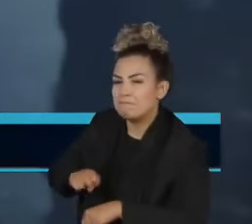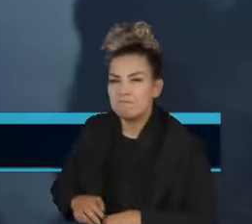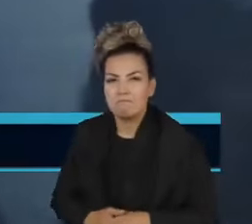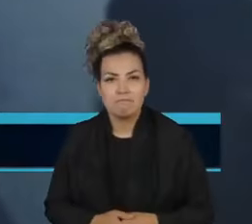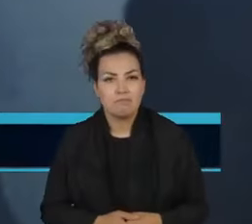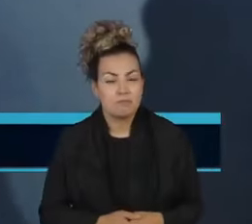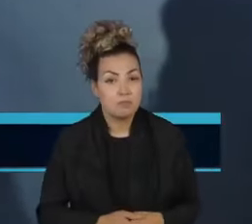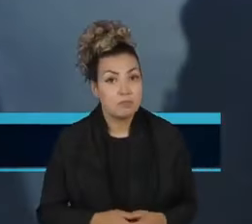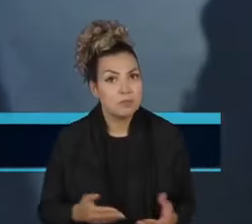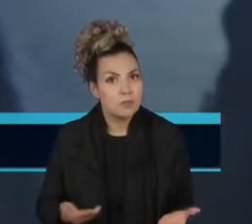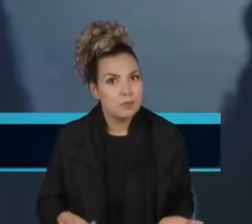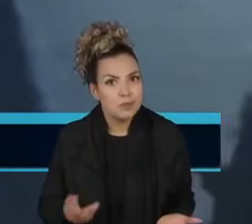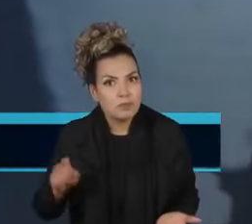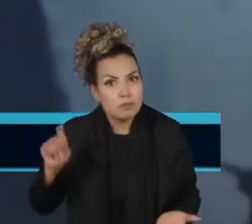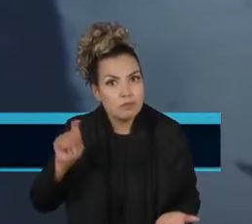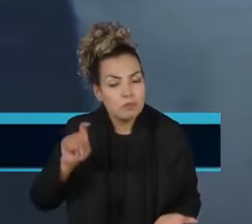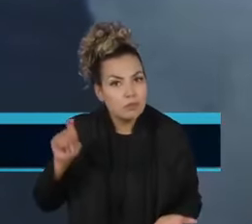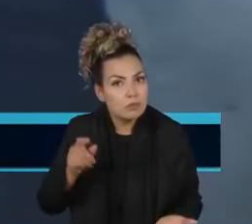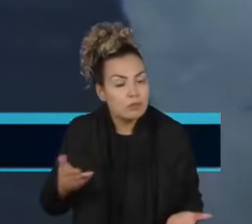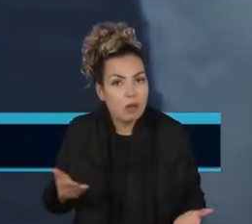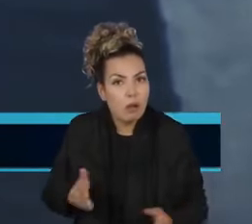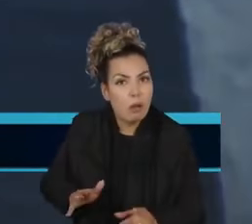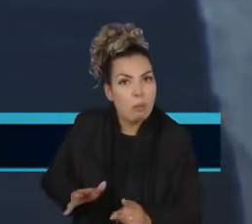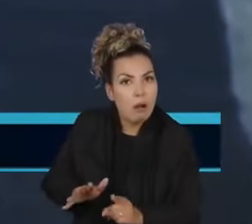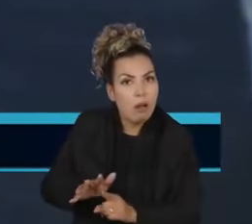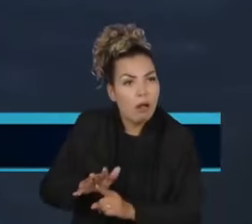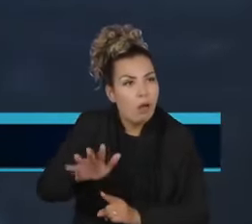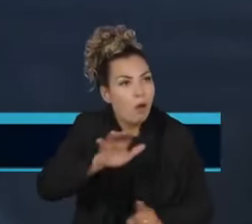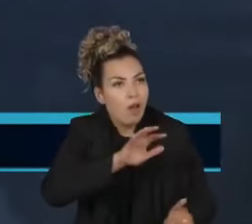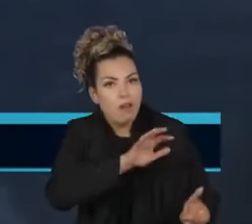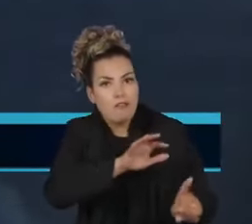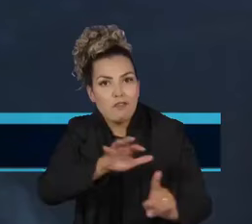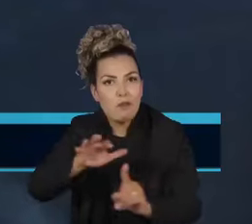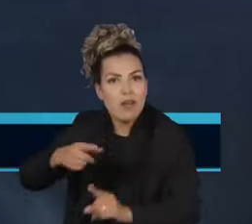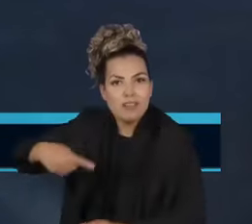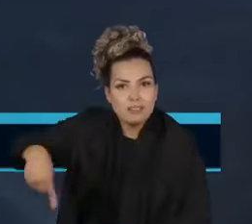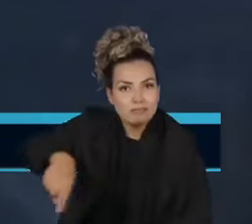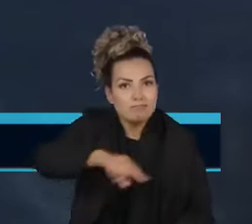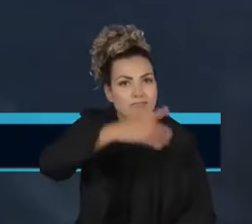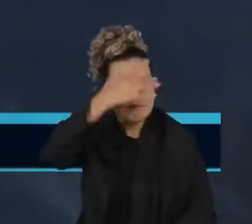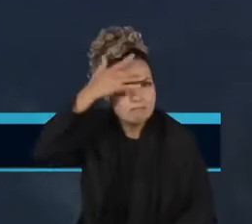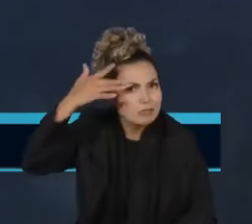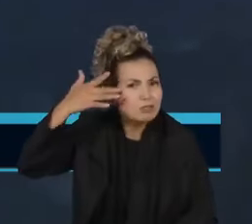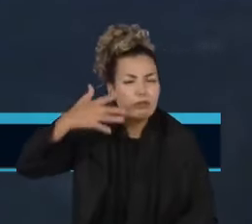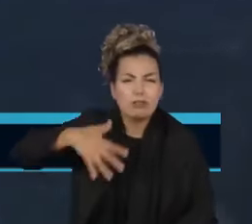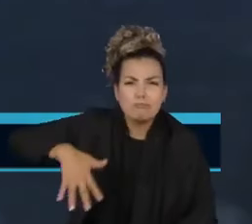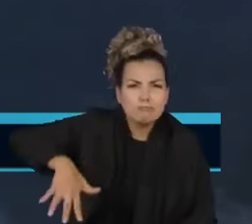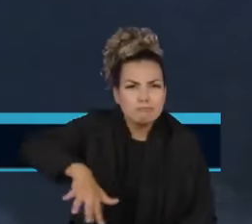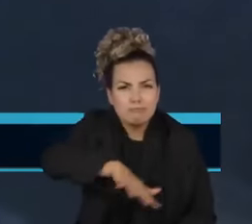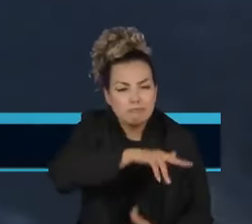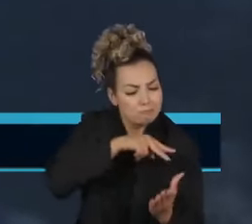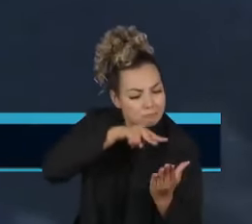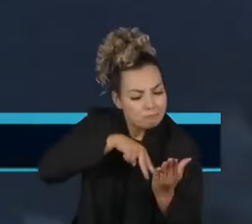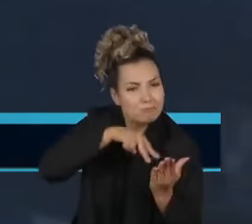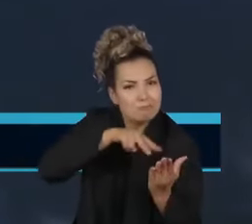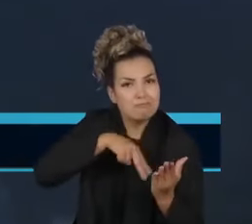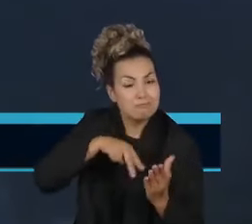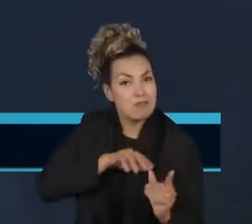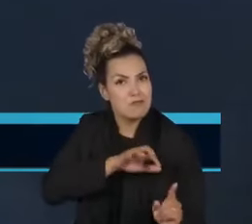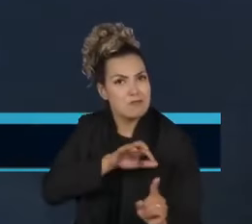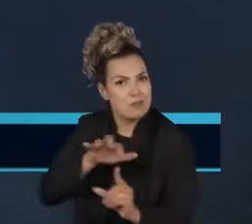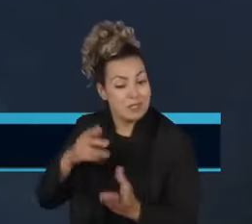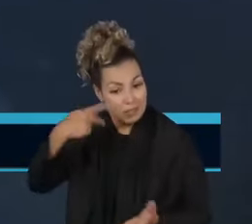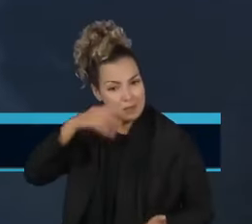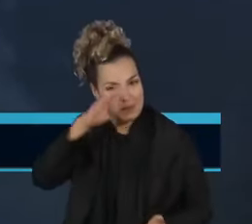A plataforma TikTok tem impulsionado o gosto pela leitura de livros no mundo todo, inclusive no Brasil. Criadores de conteúdo estão promovendo